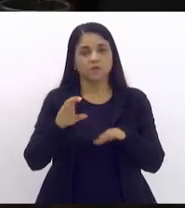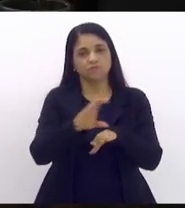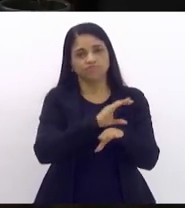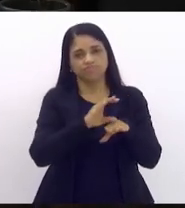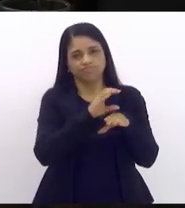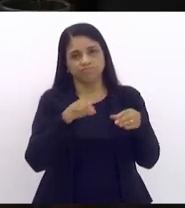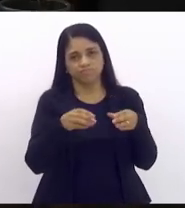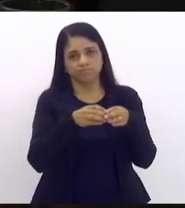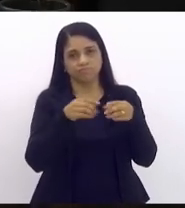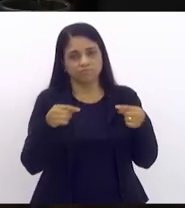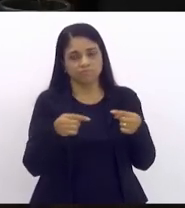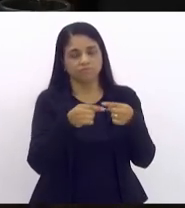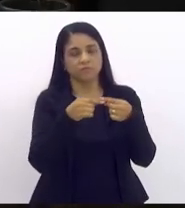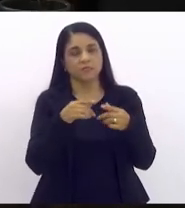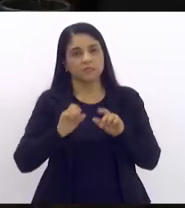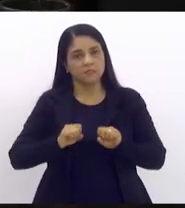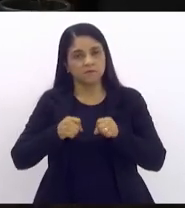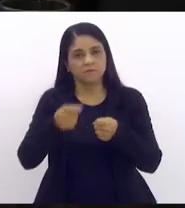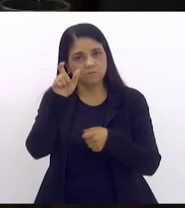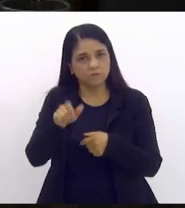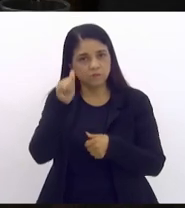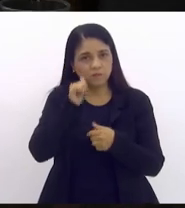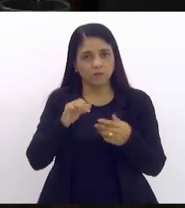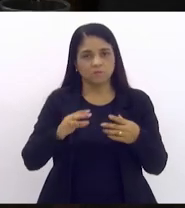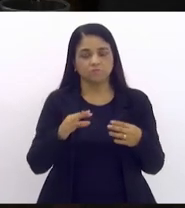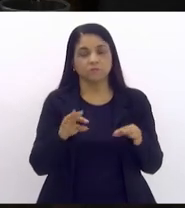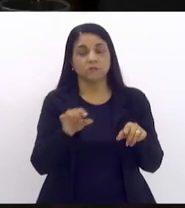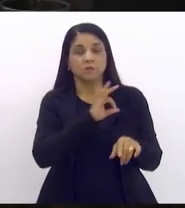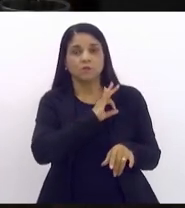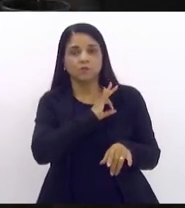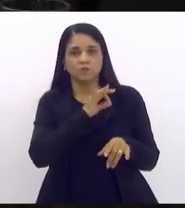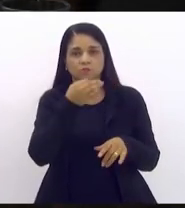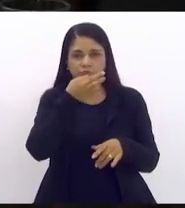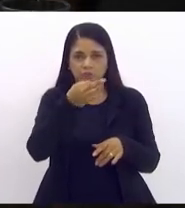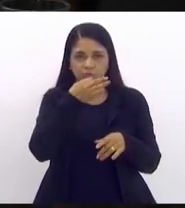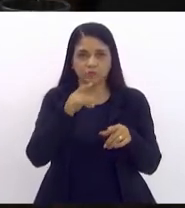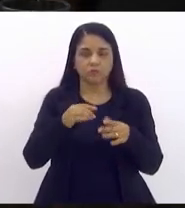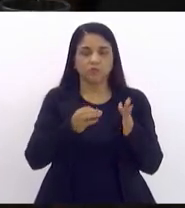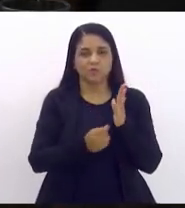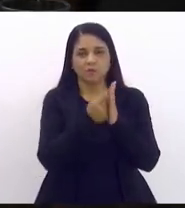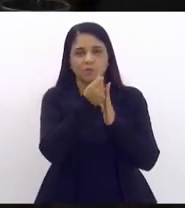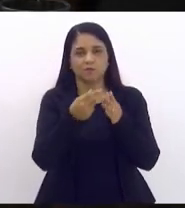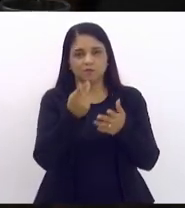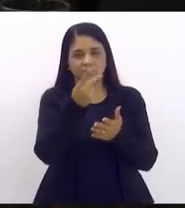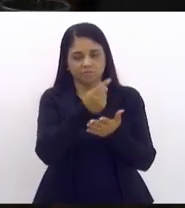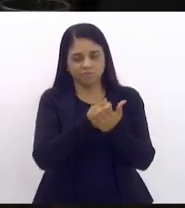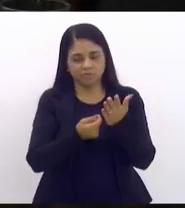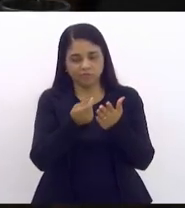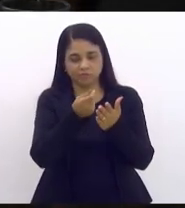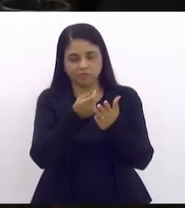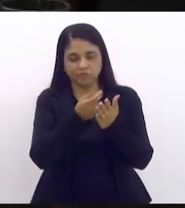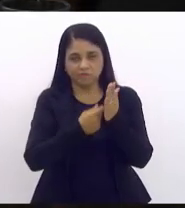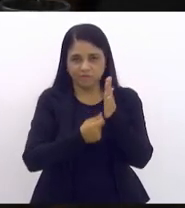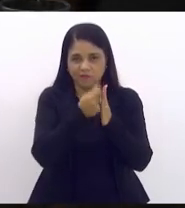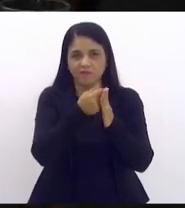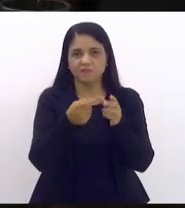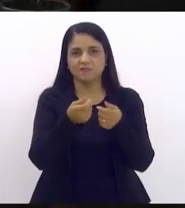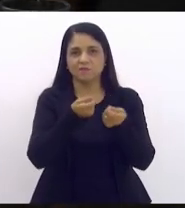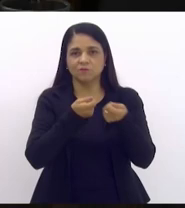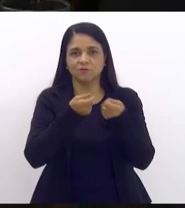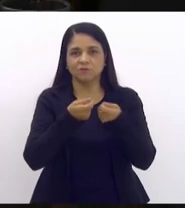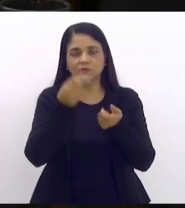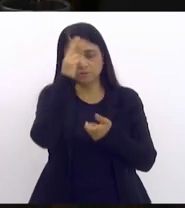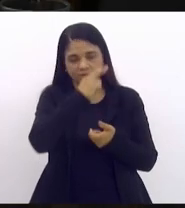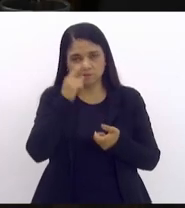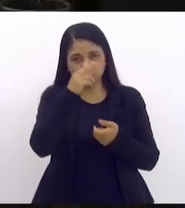Defesa dos Direitos da Mulher favorável, Segurança Pública e Assuntos de Polícia favorável, Orçamento, Fiscalização Financeira e Controle favorável. Relatores,